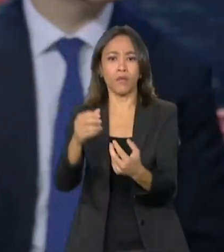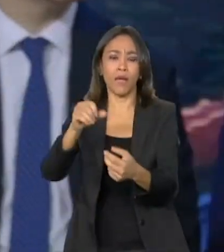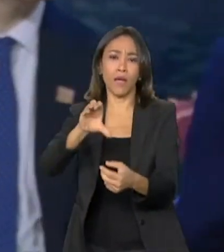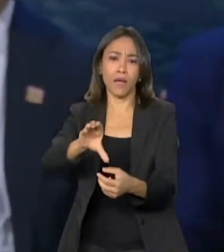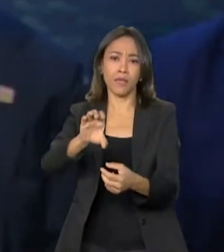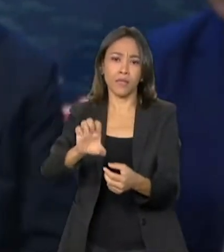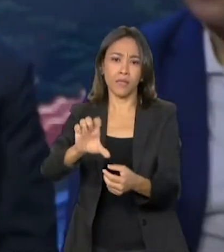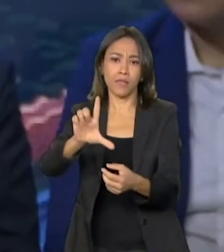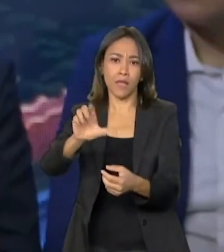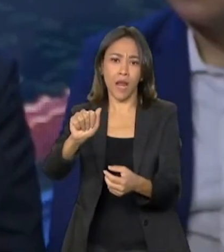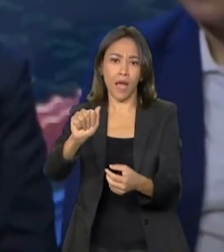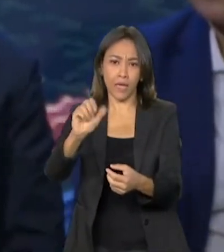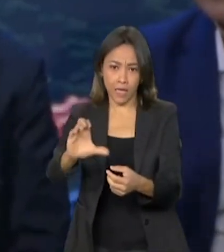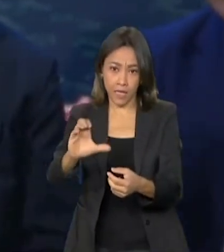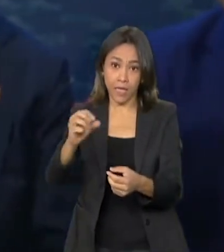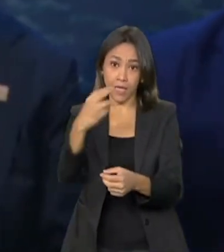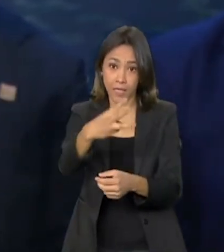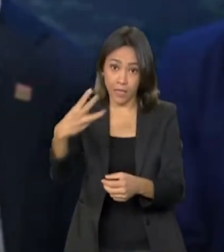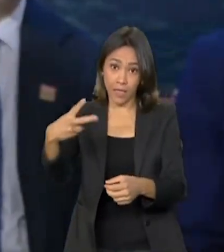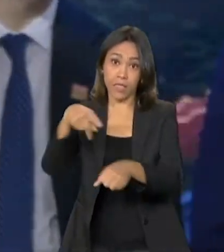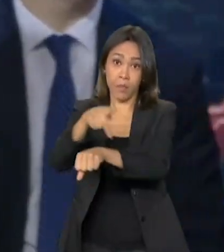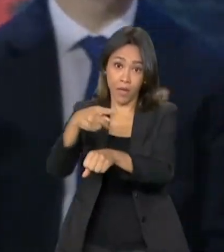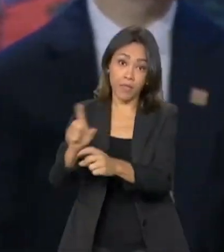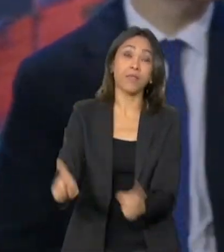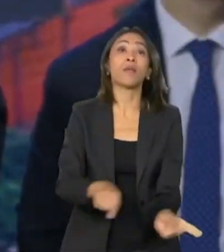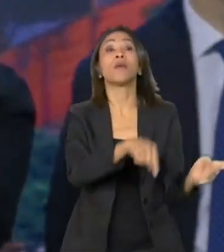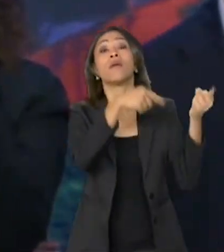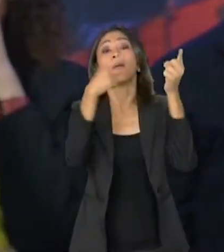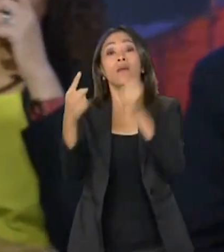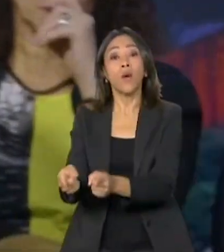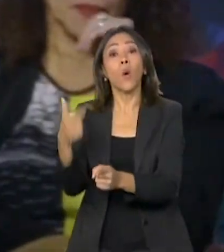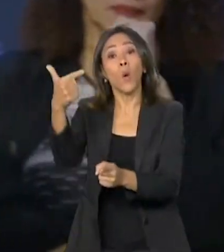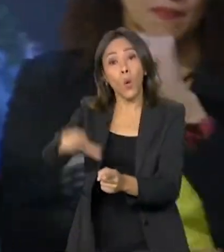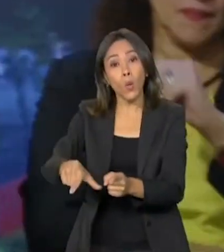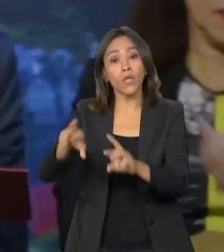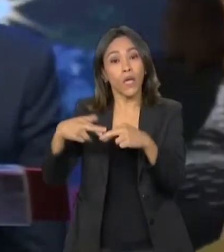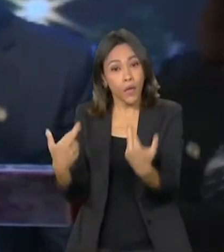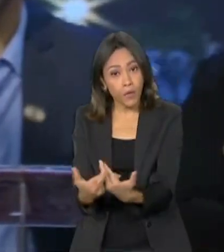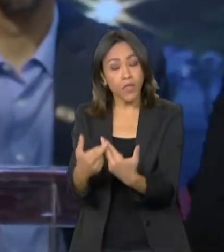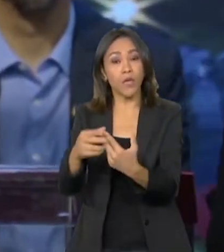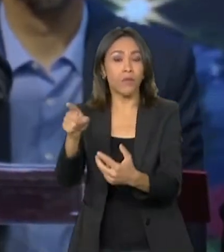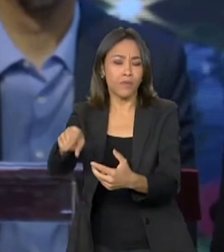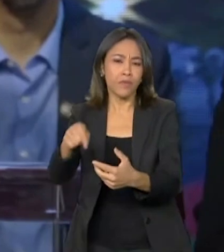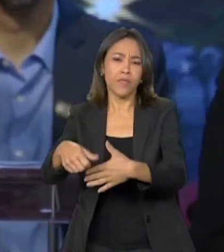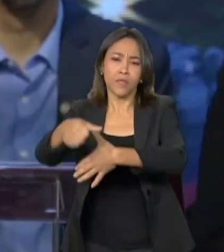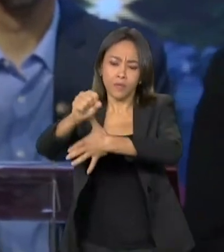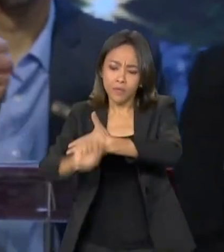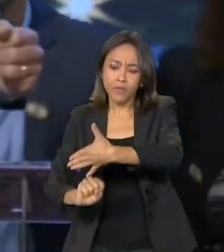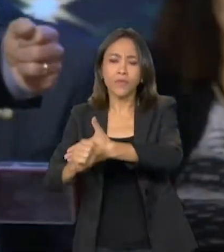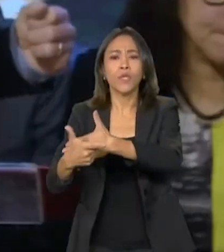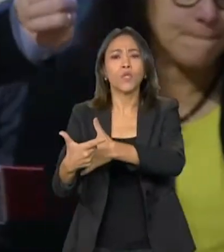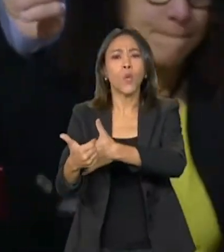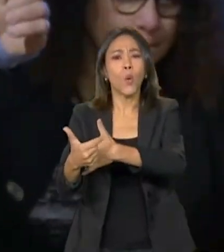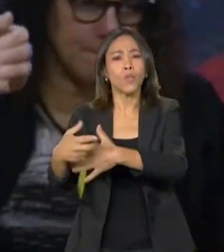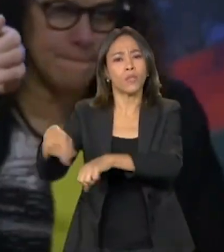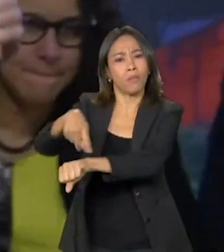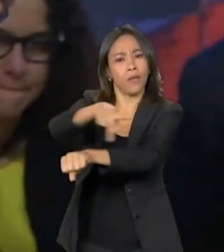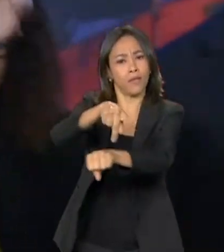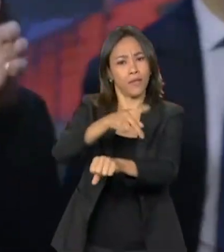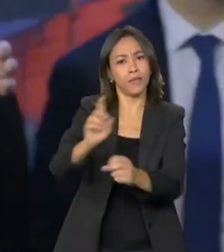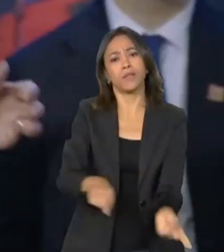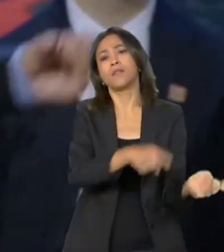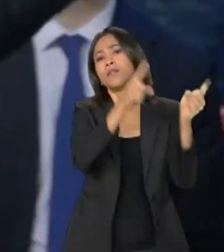33 países. Depois eu participei de uma reunião com a América do Sul, 12 países. Depois eu participei de uma reunião